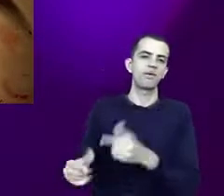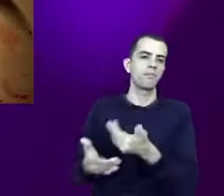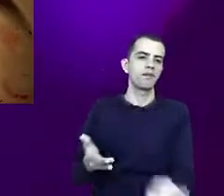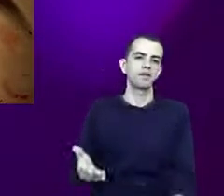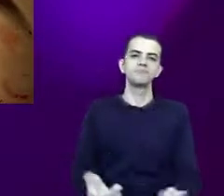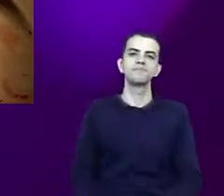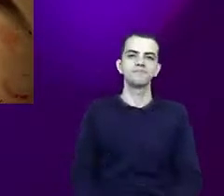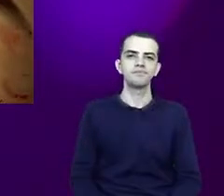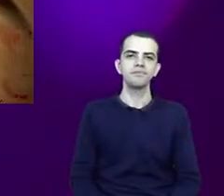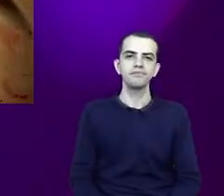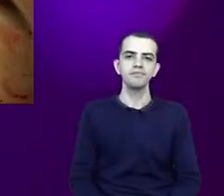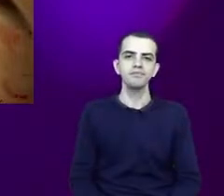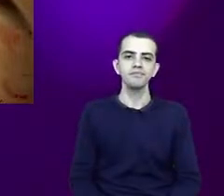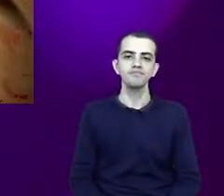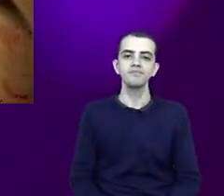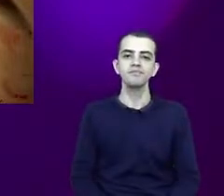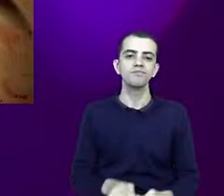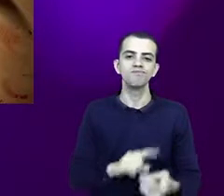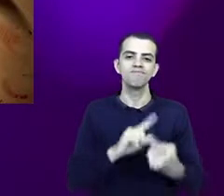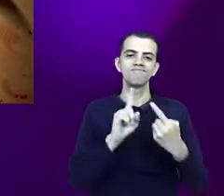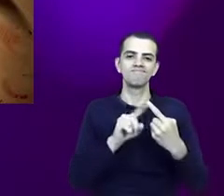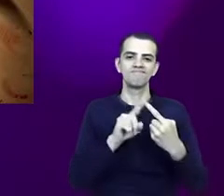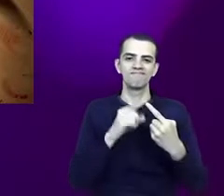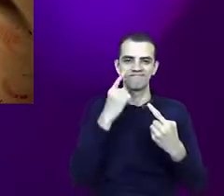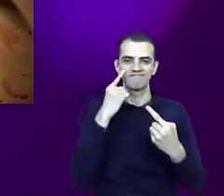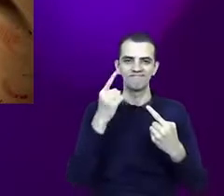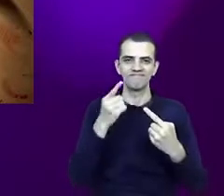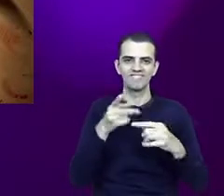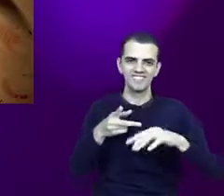primeiro pino, como estava lá naquela outra foto,